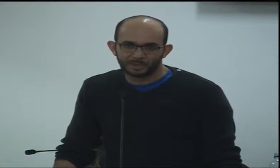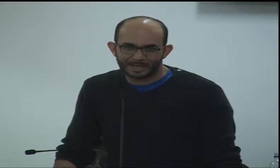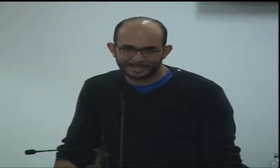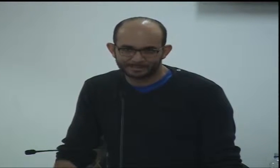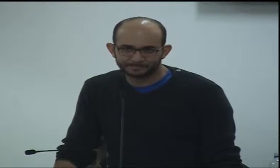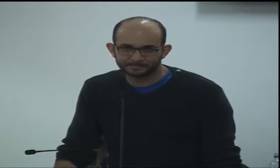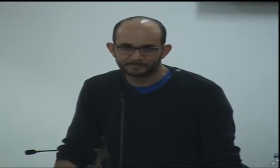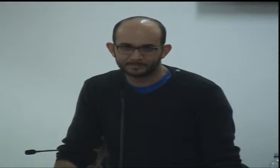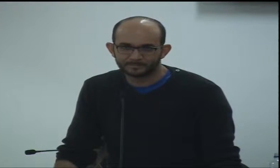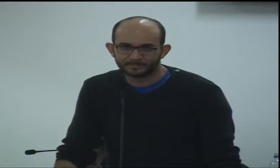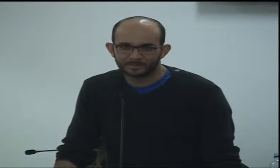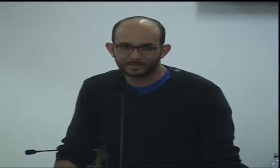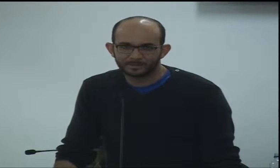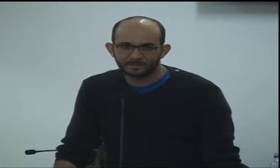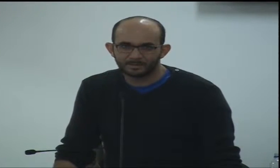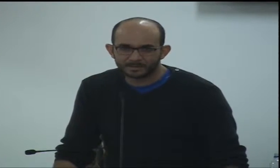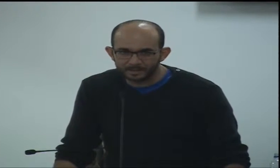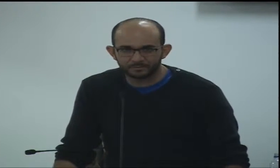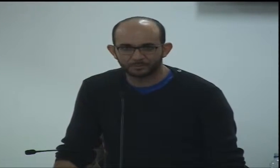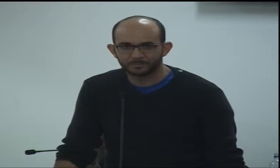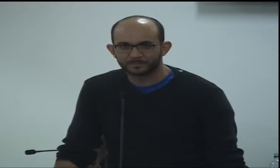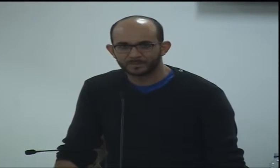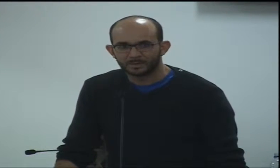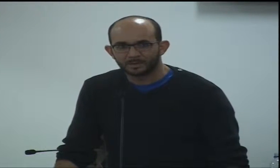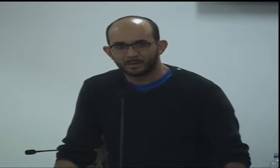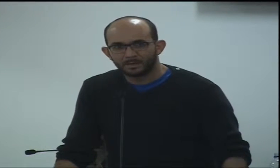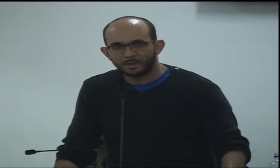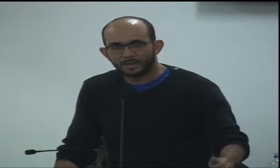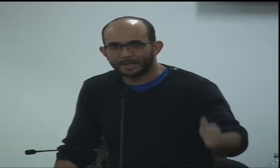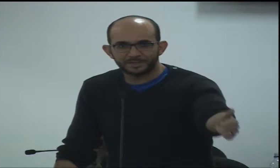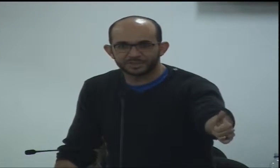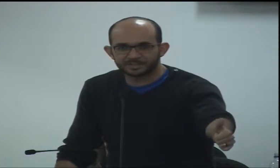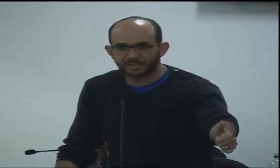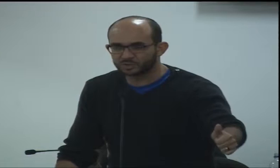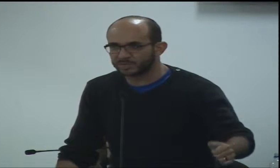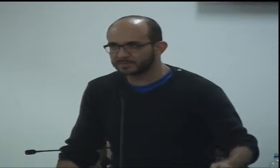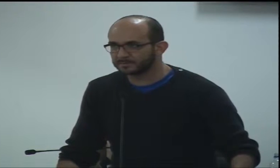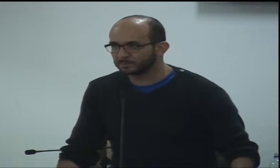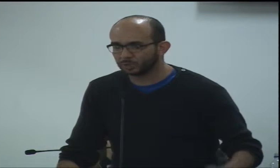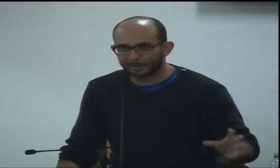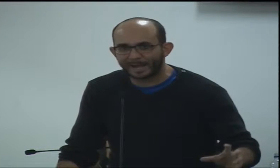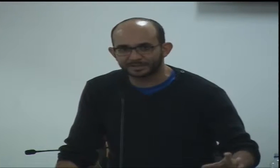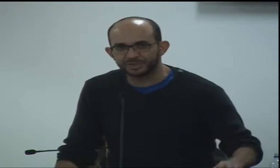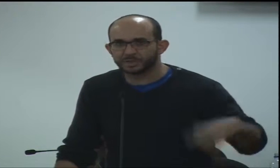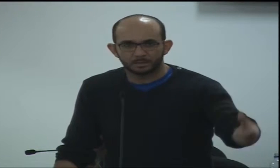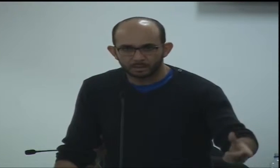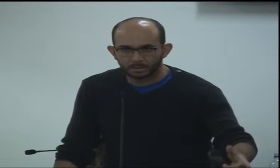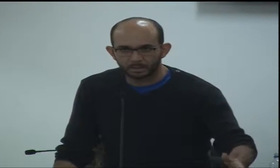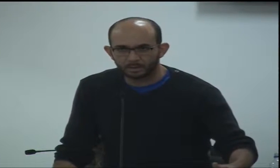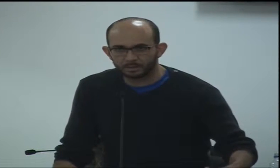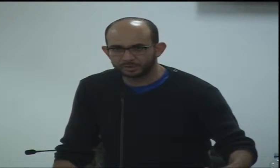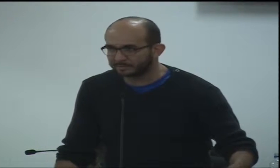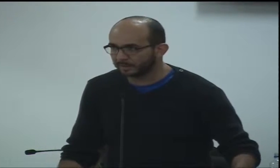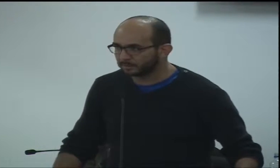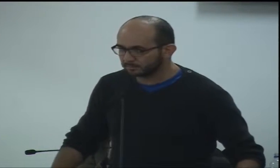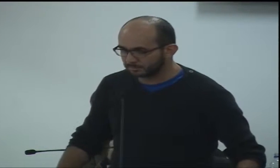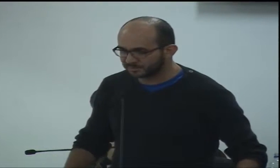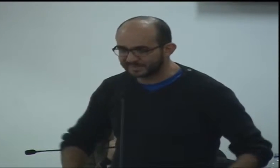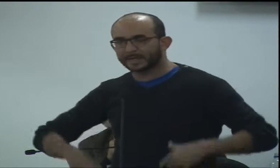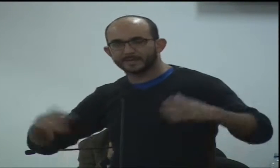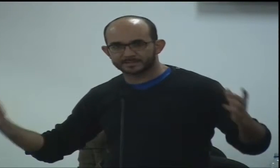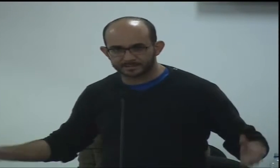para burlá-la. É incrível. A lei de licitações toda amarradinha, já